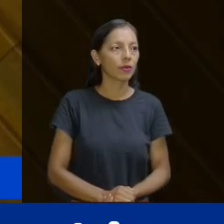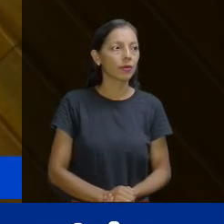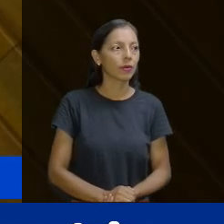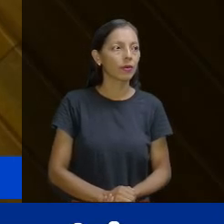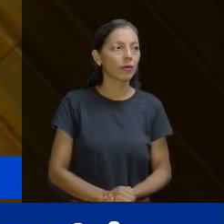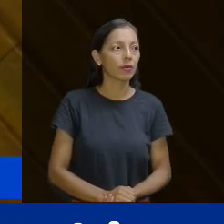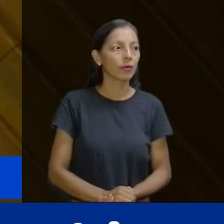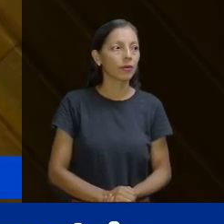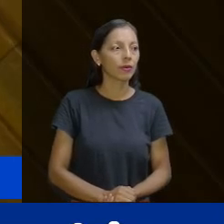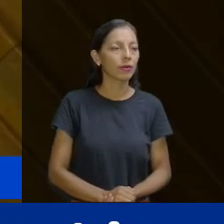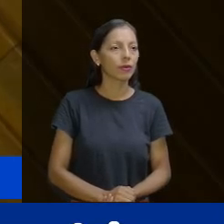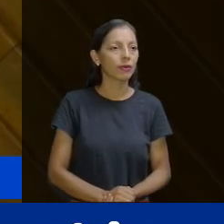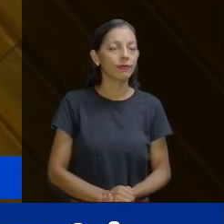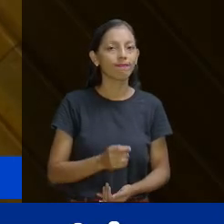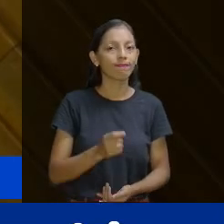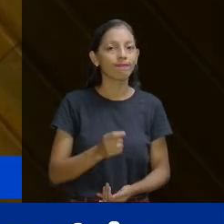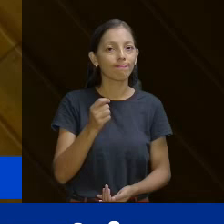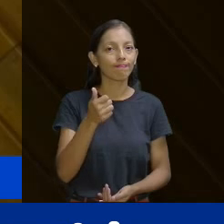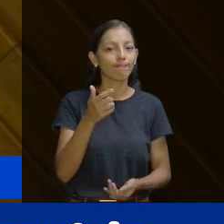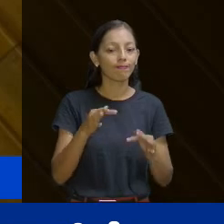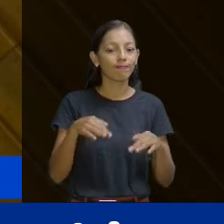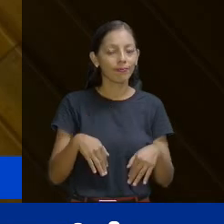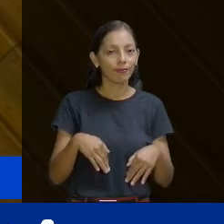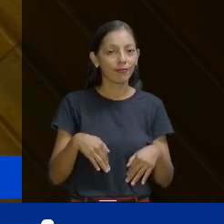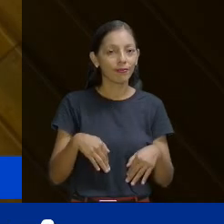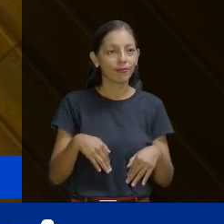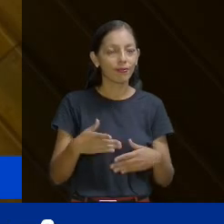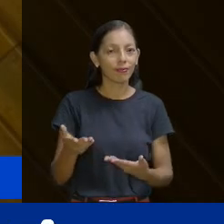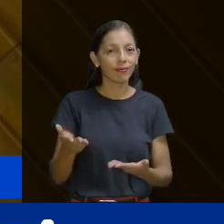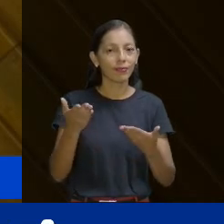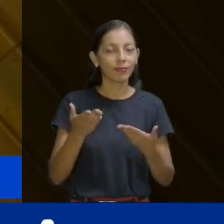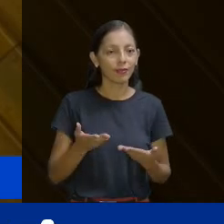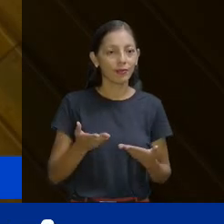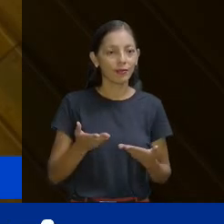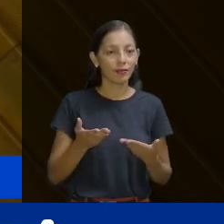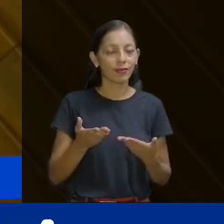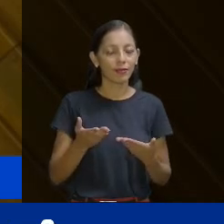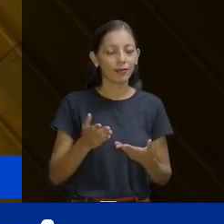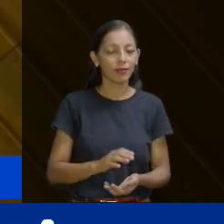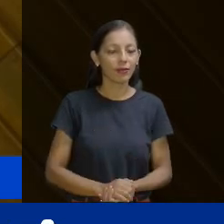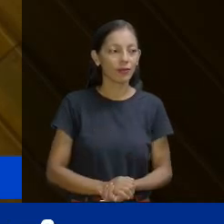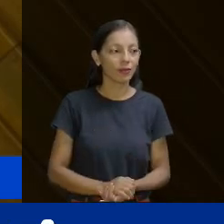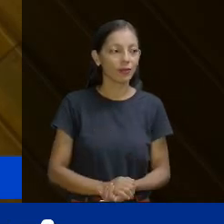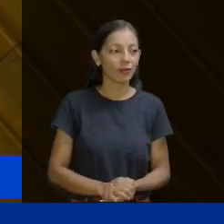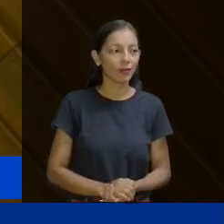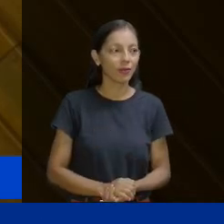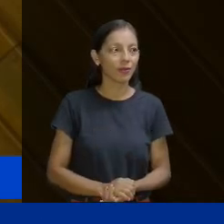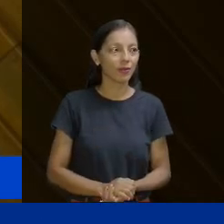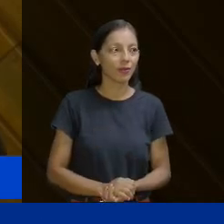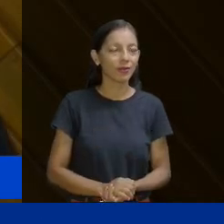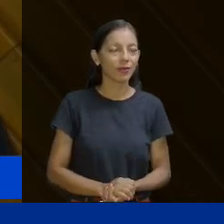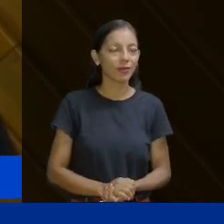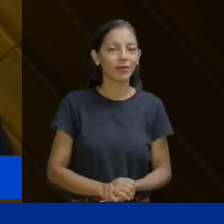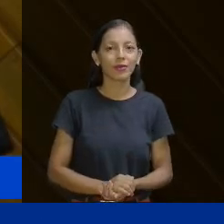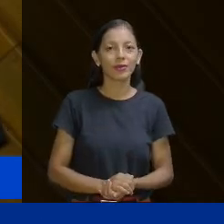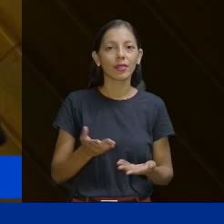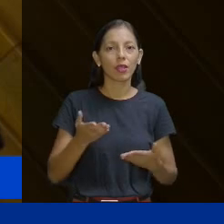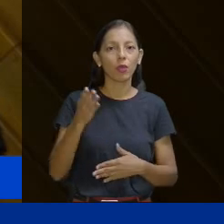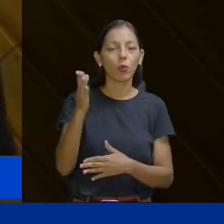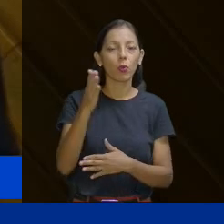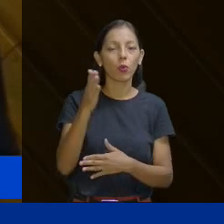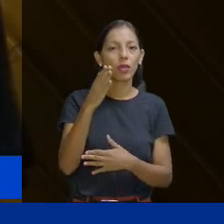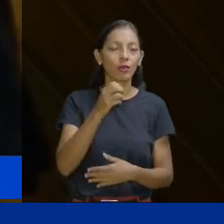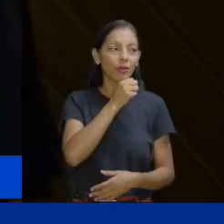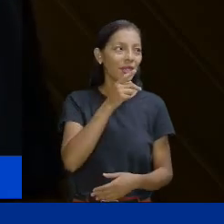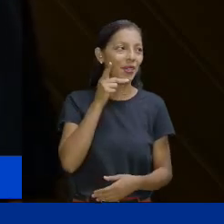Já nos aproximando do fim desta cerimônia, convidamos a todos para acompanhar a execução da Canção do Amapá.